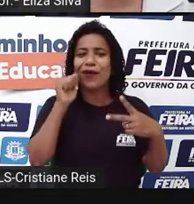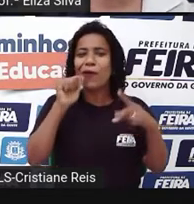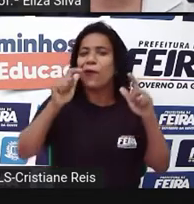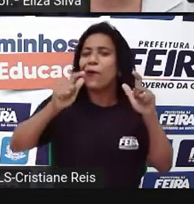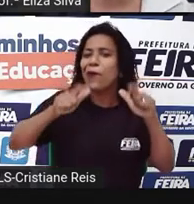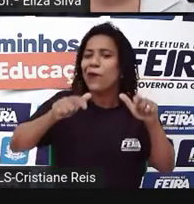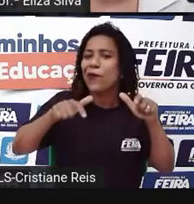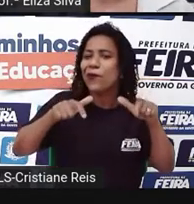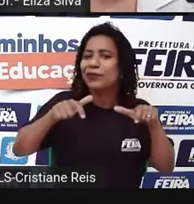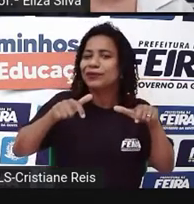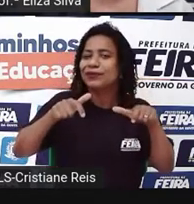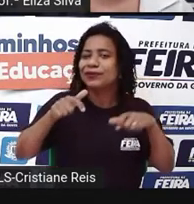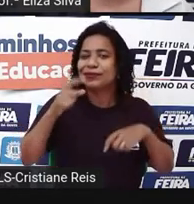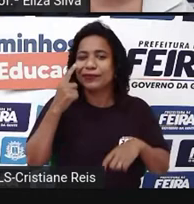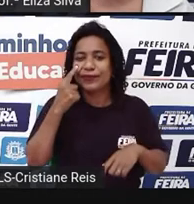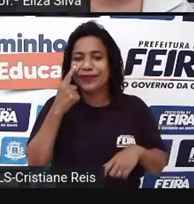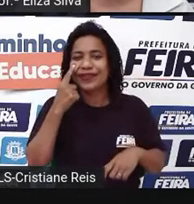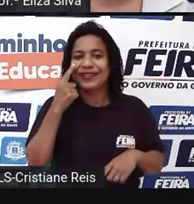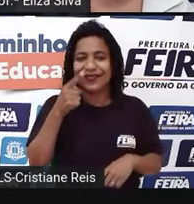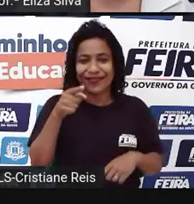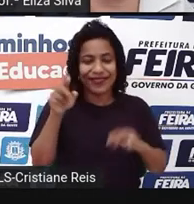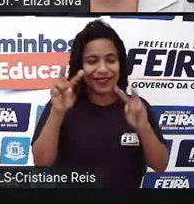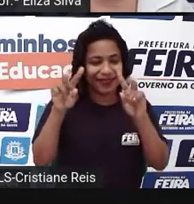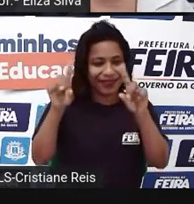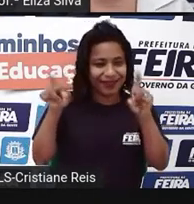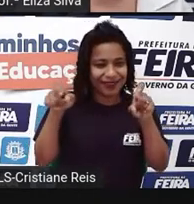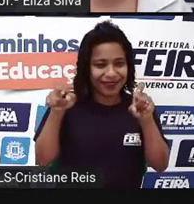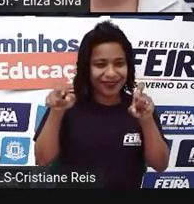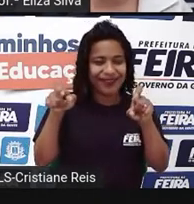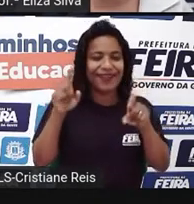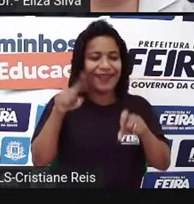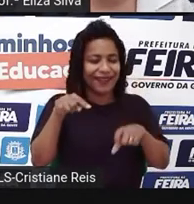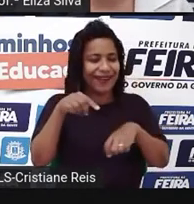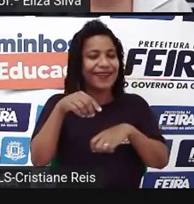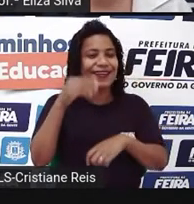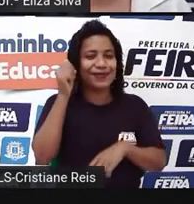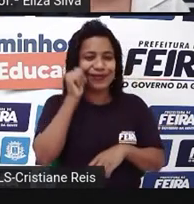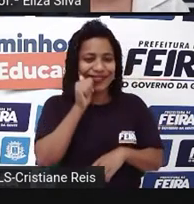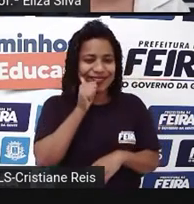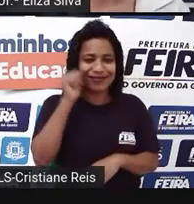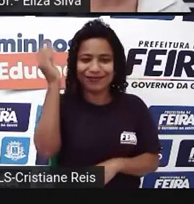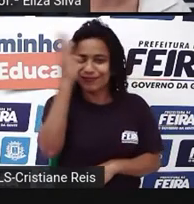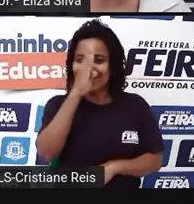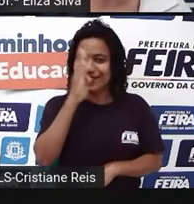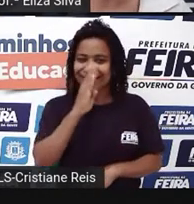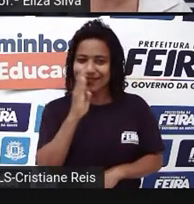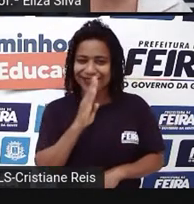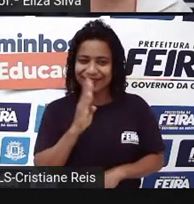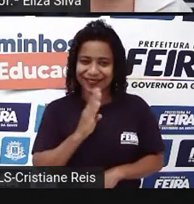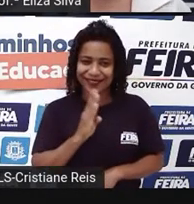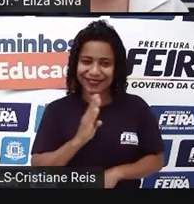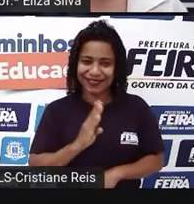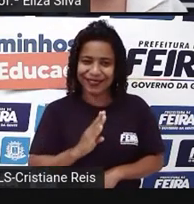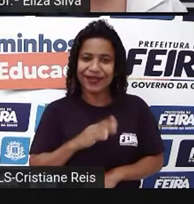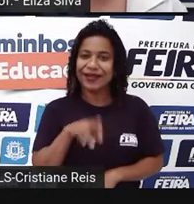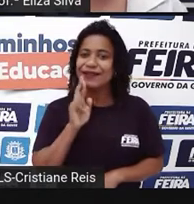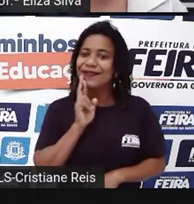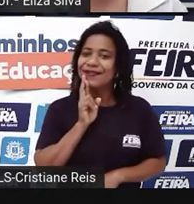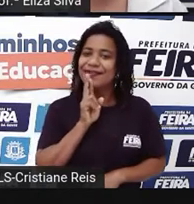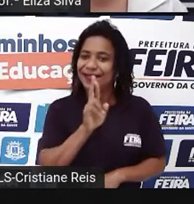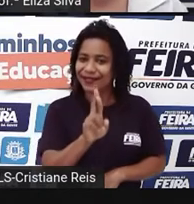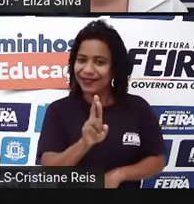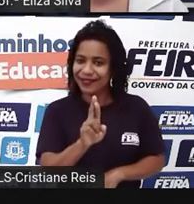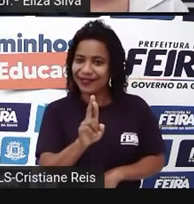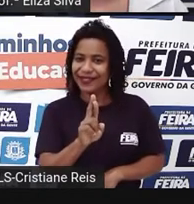do parênteses, Brazilian. Então, elas são brasileiras. Ora, se elas são brasileiras, a resposta correta